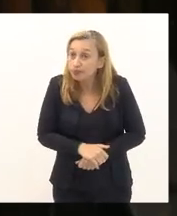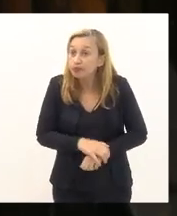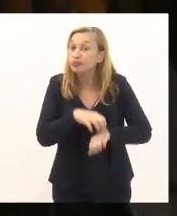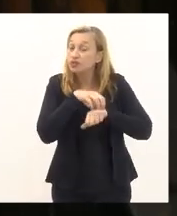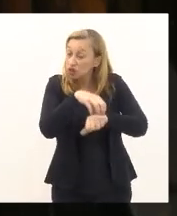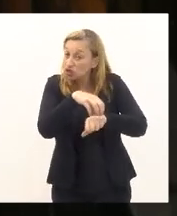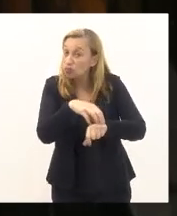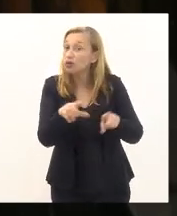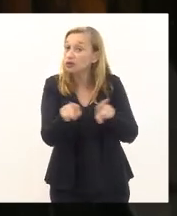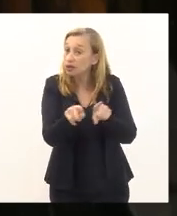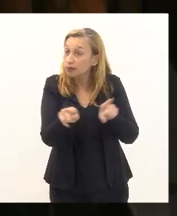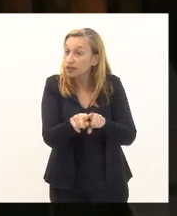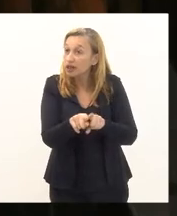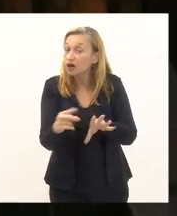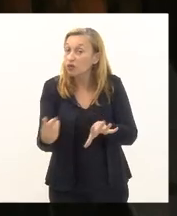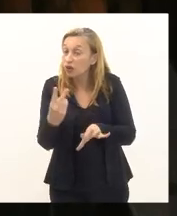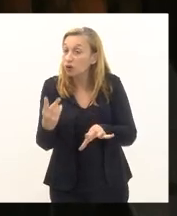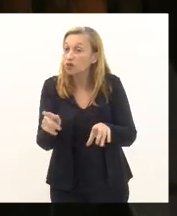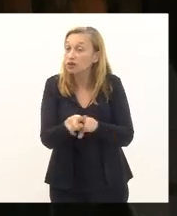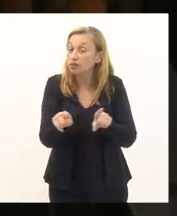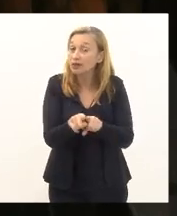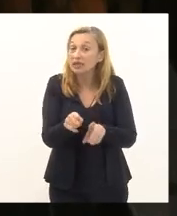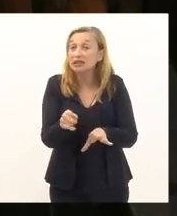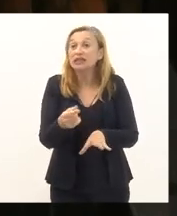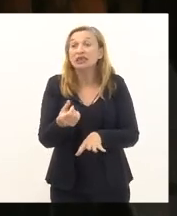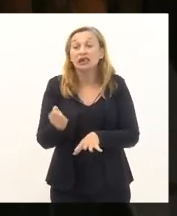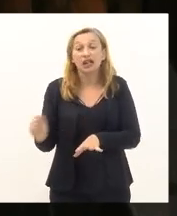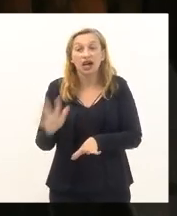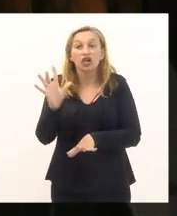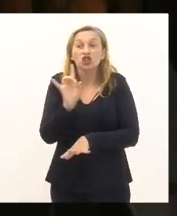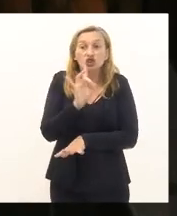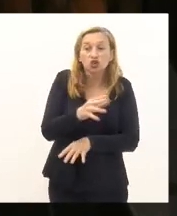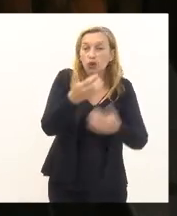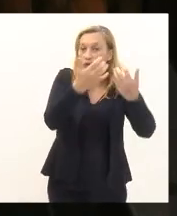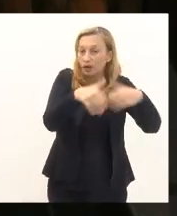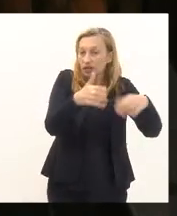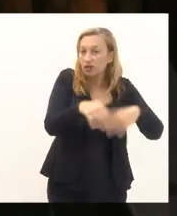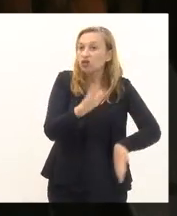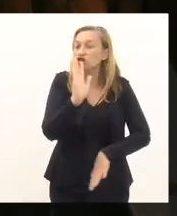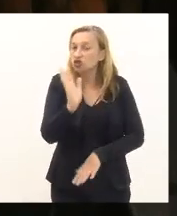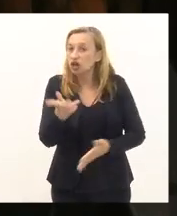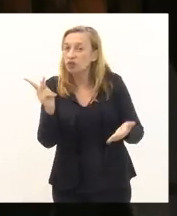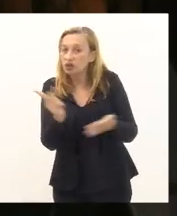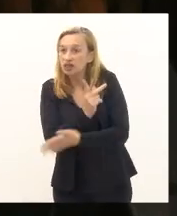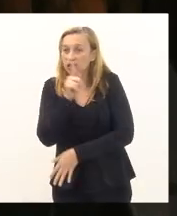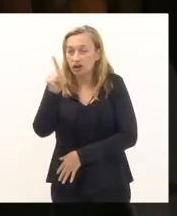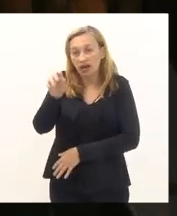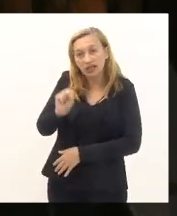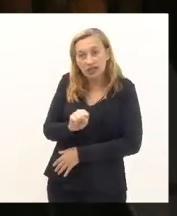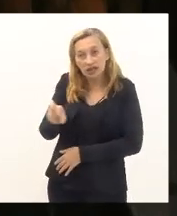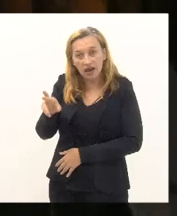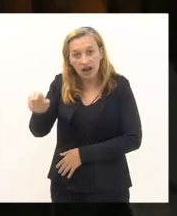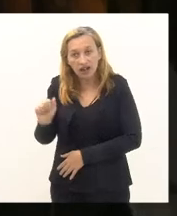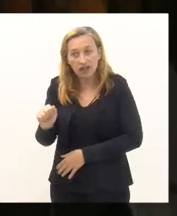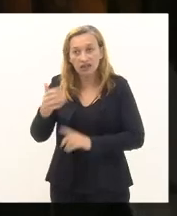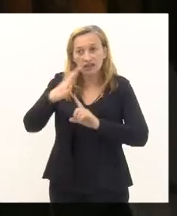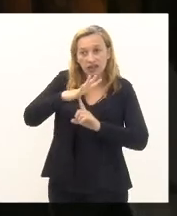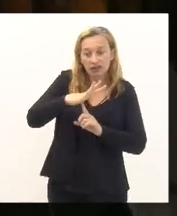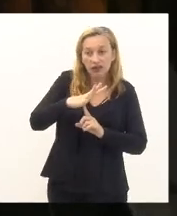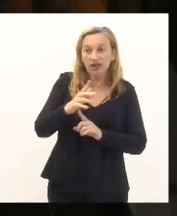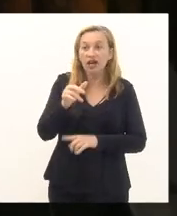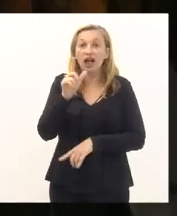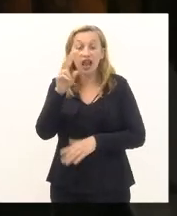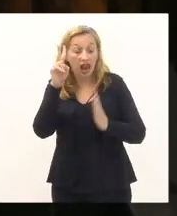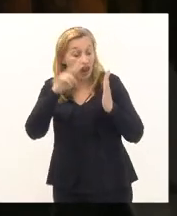Tem o valor do transporte, que é um valor também bastante salgado, só em Petrópolis, onde já aconteceu na região serrana essa feira, Ler para